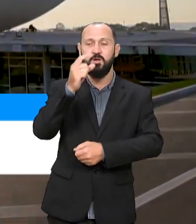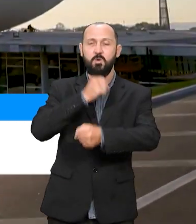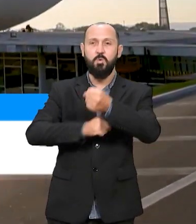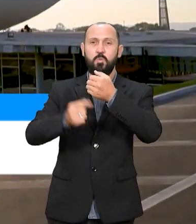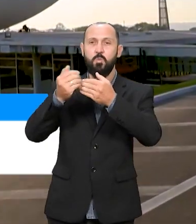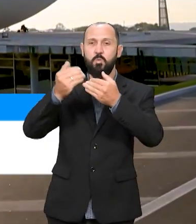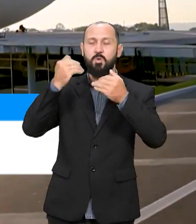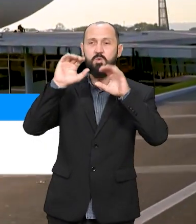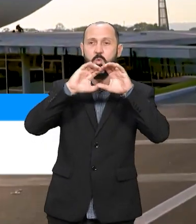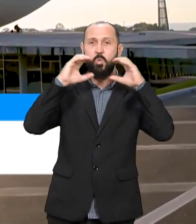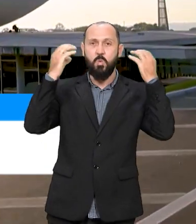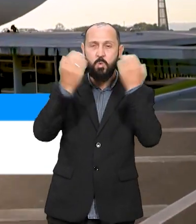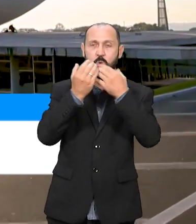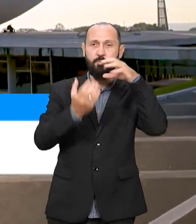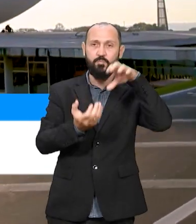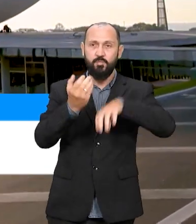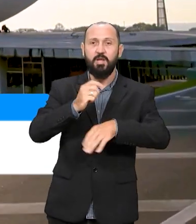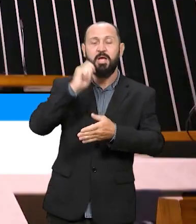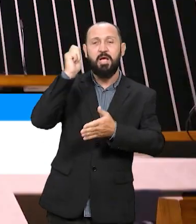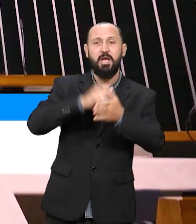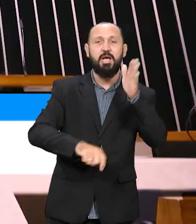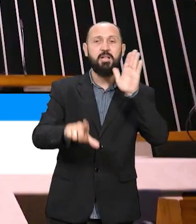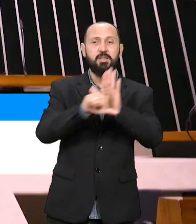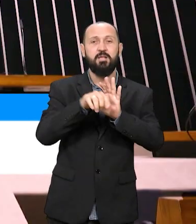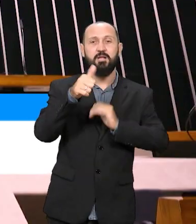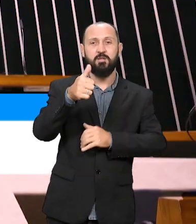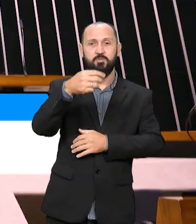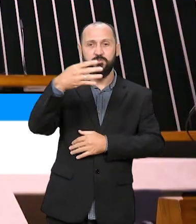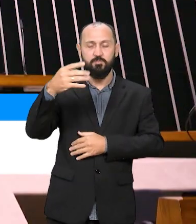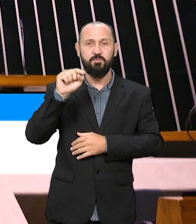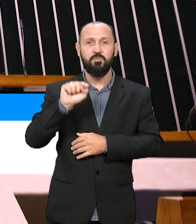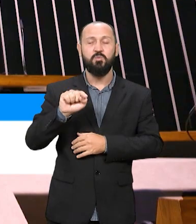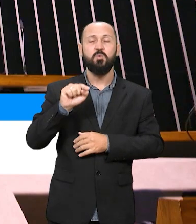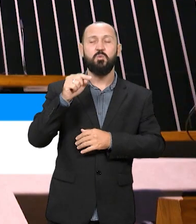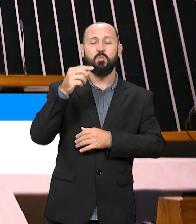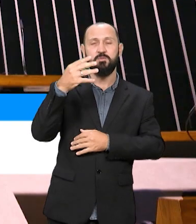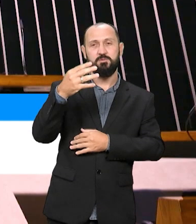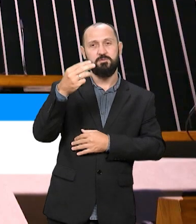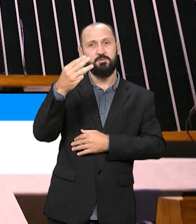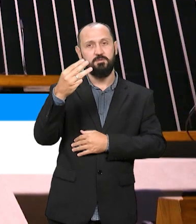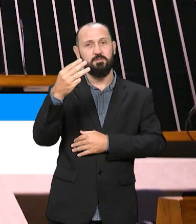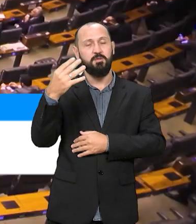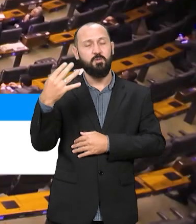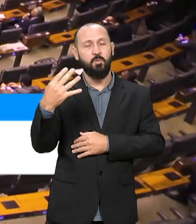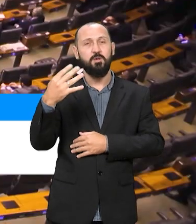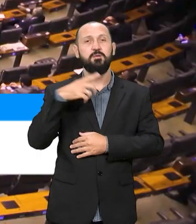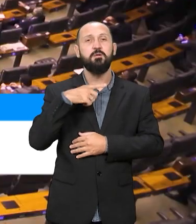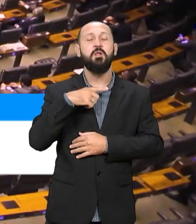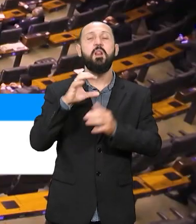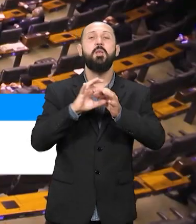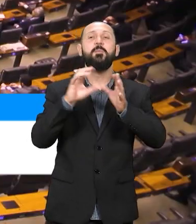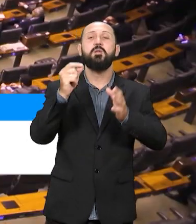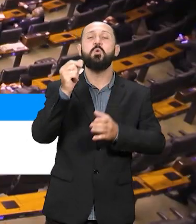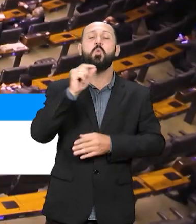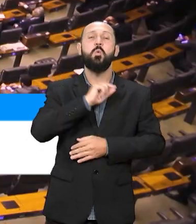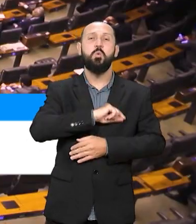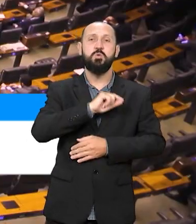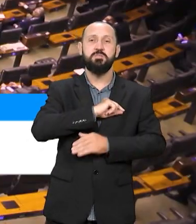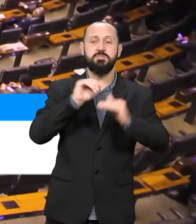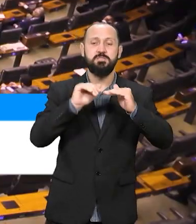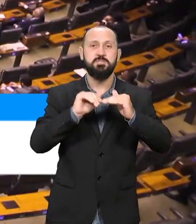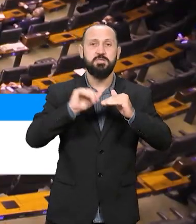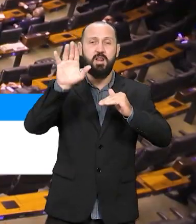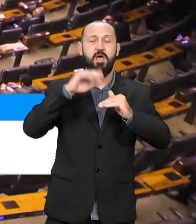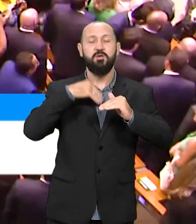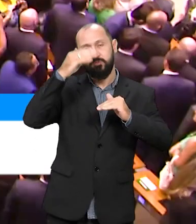há um ano o Congresso Nacional sancionou a lei 14.434 aprovando o piso salarial